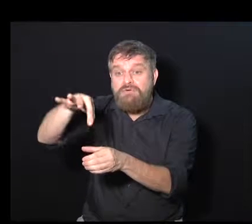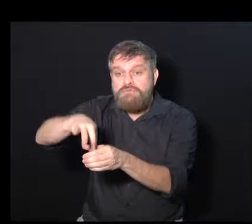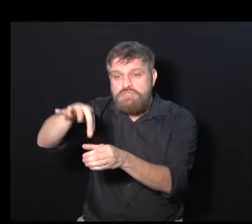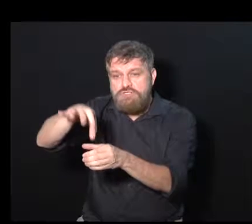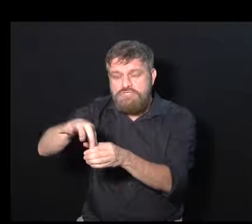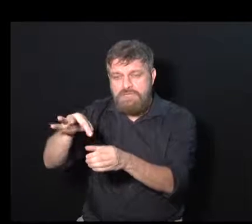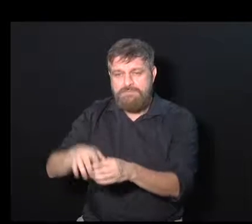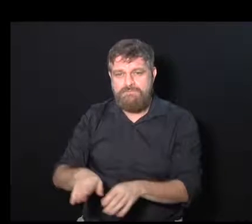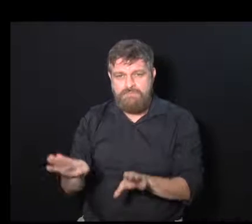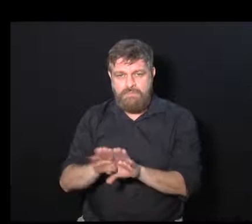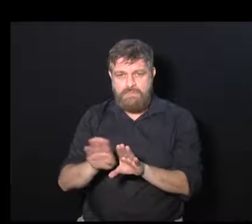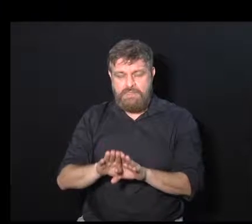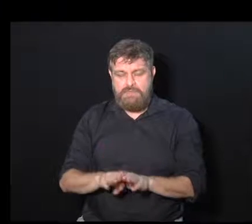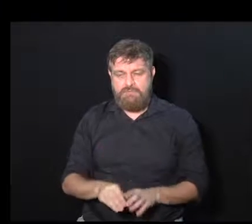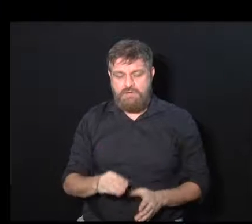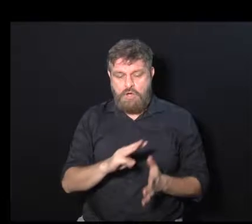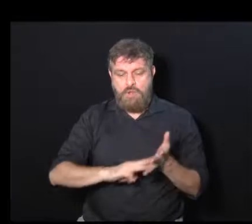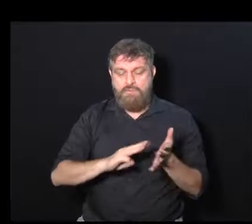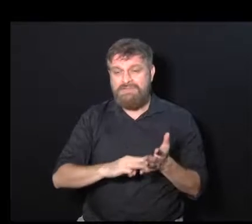farmácia viva modelo 3